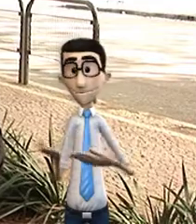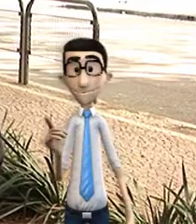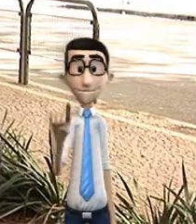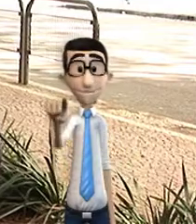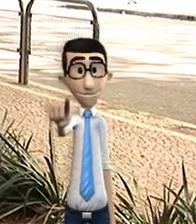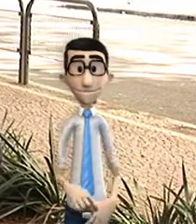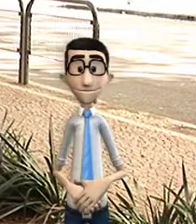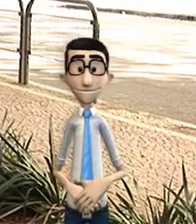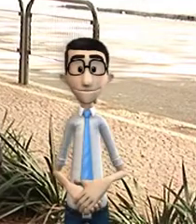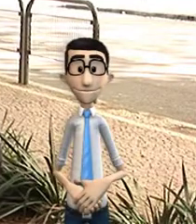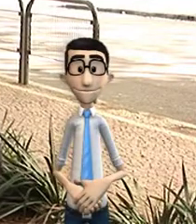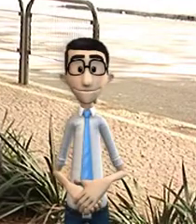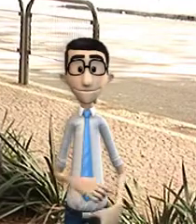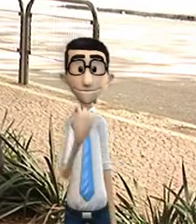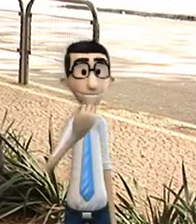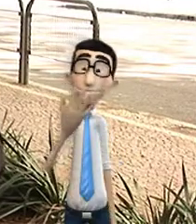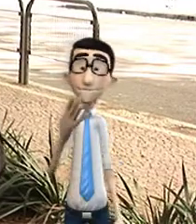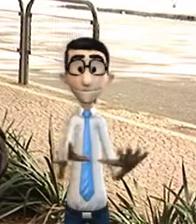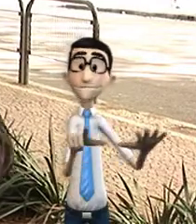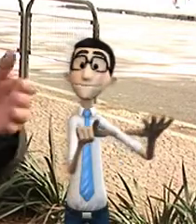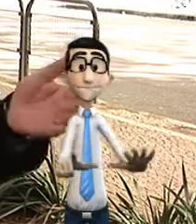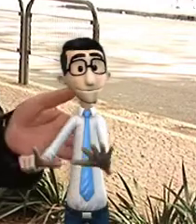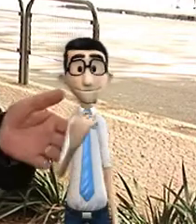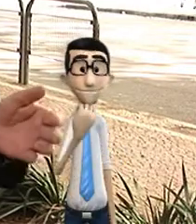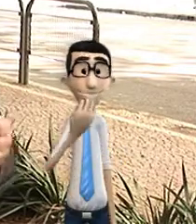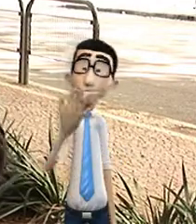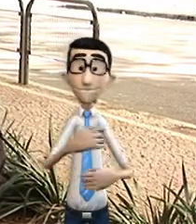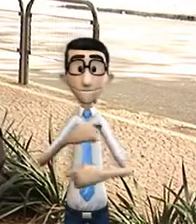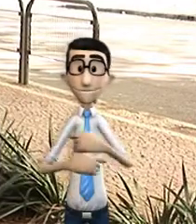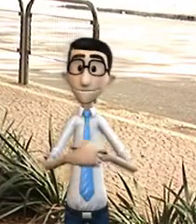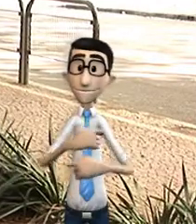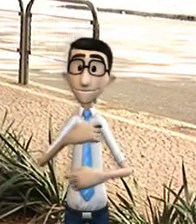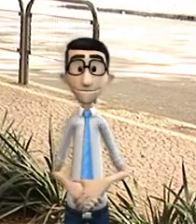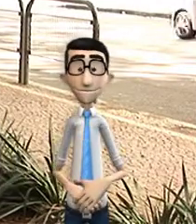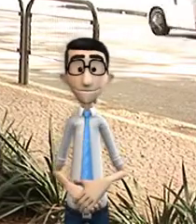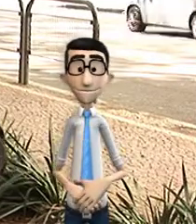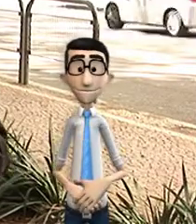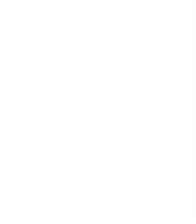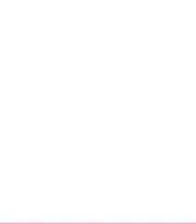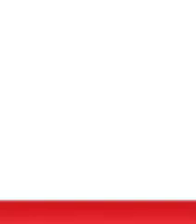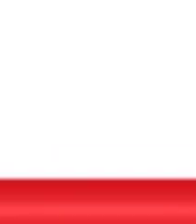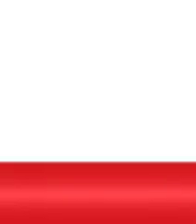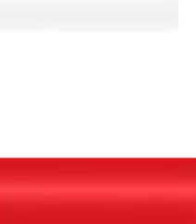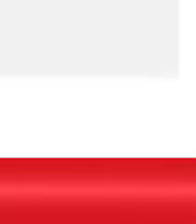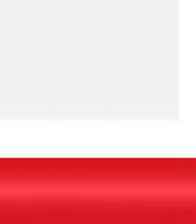trabalha para receber você cada vez melhor. Tenha uma boa semana e bons negócios!